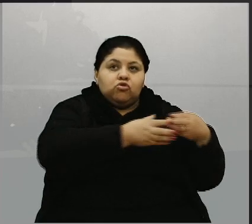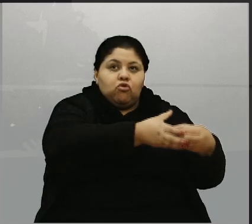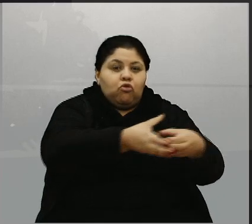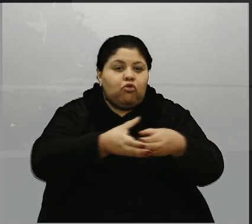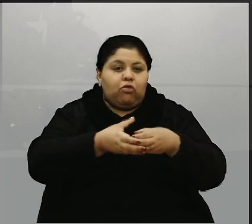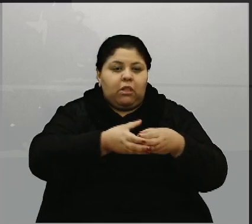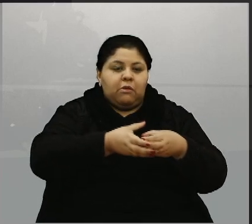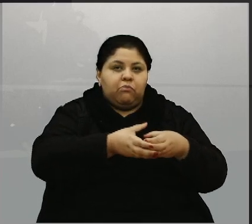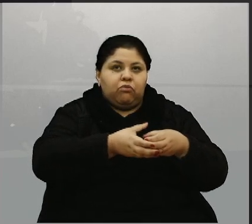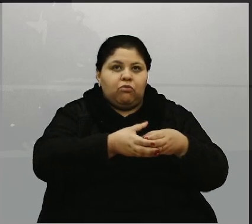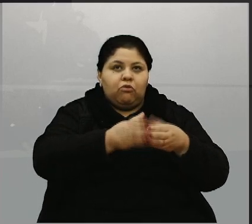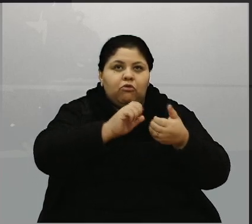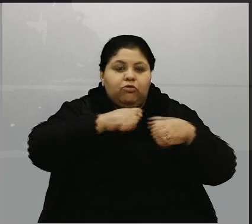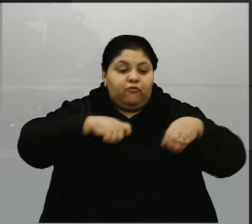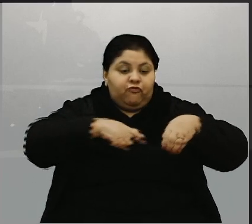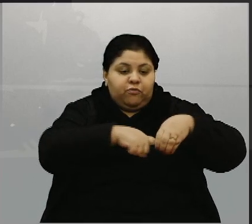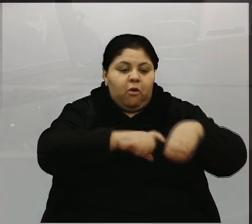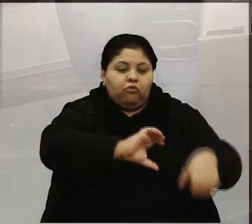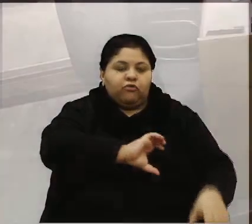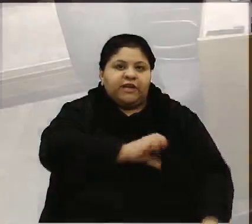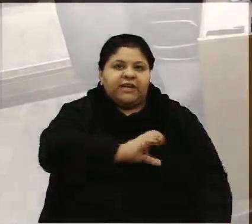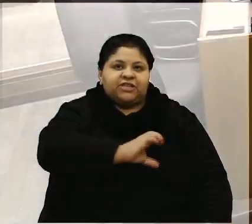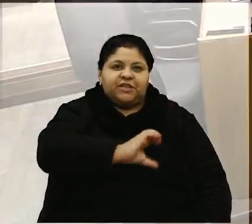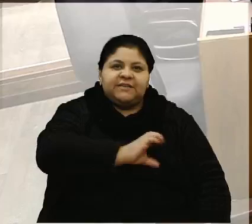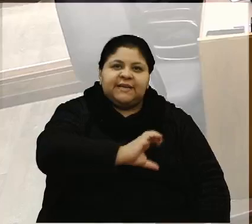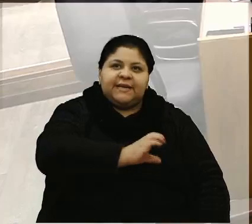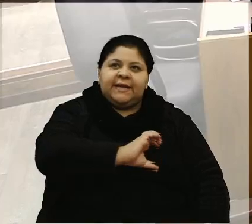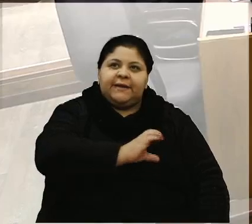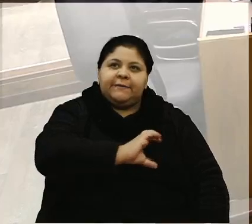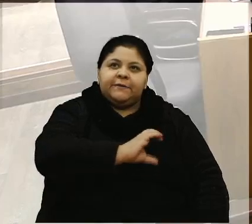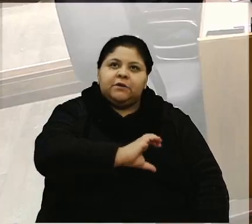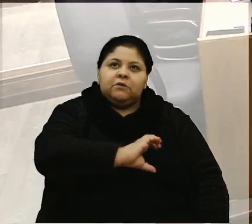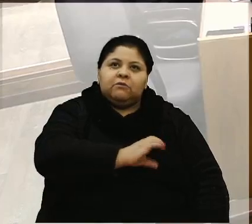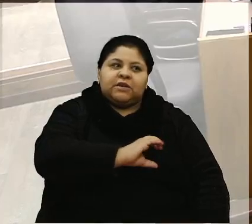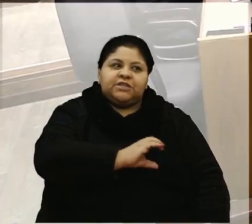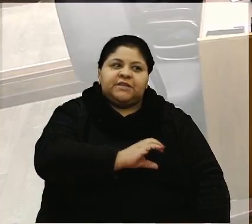Rafael, seu à parte. Vereador Felipe,